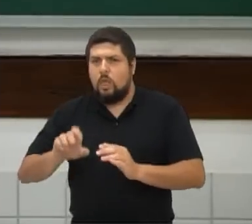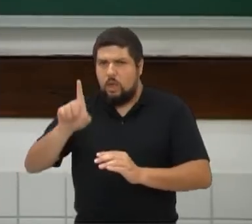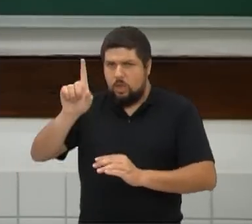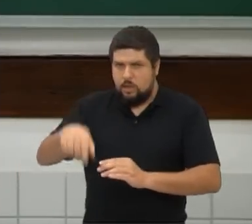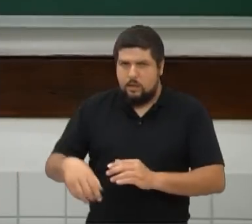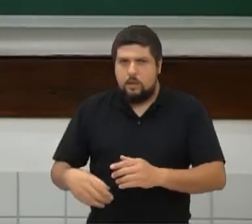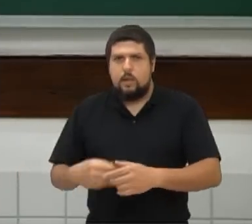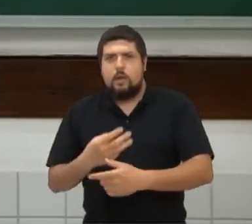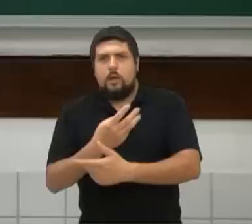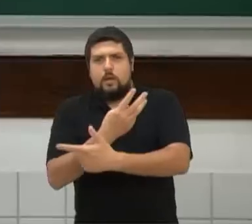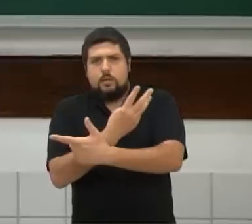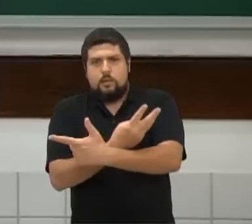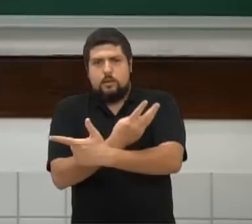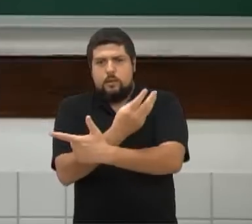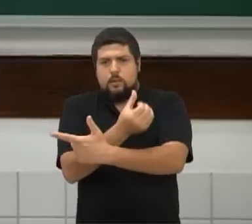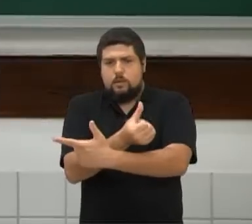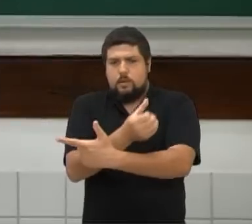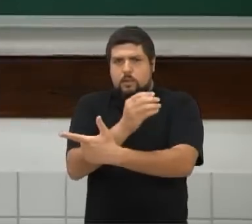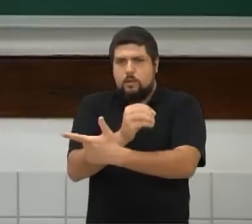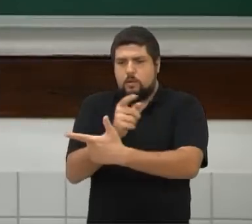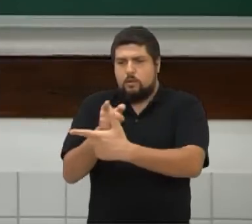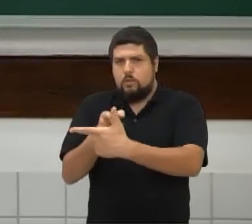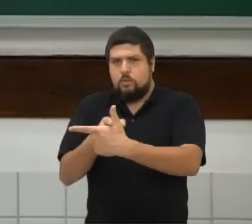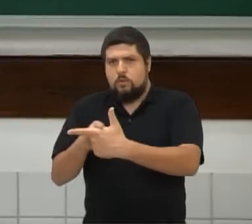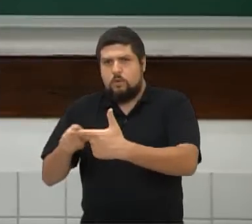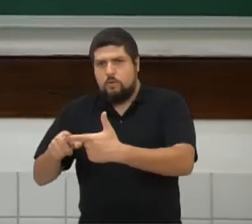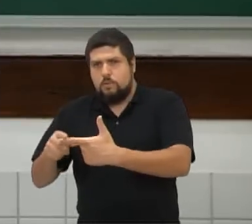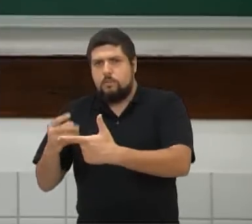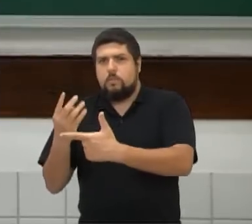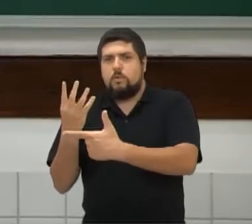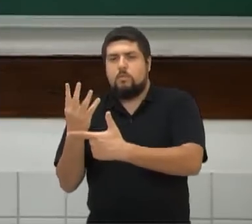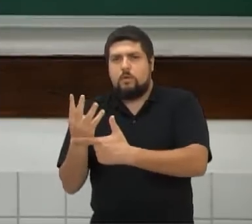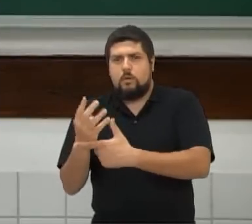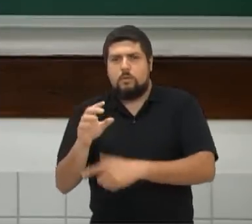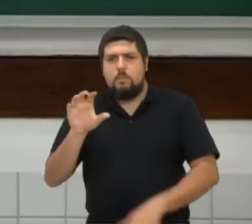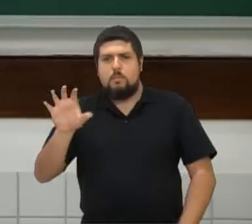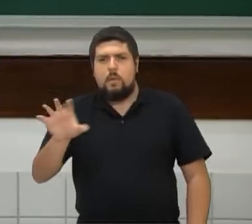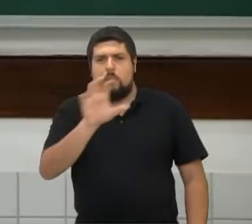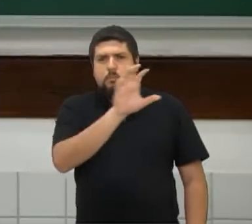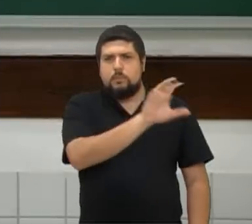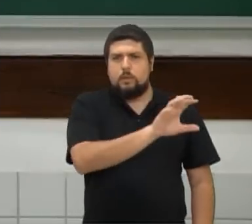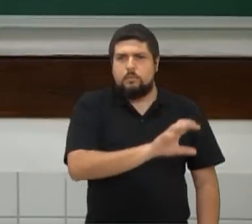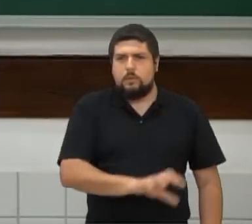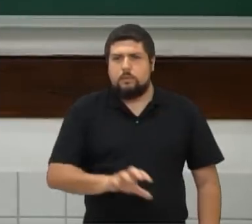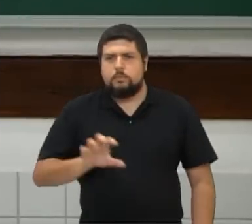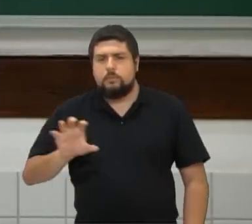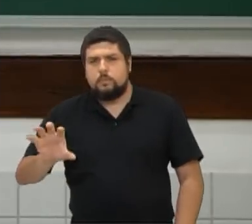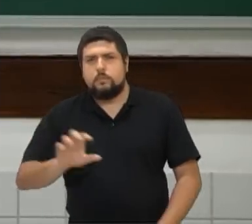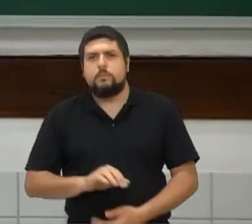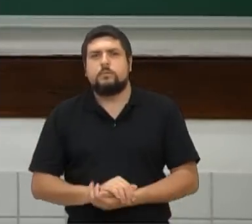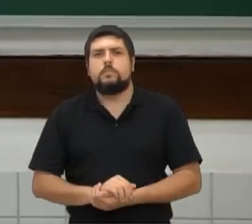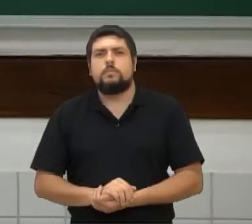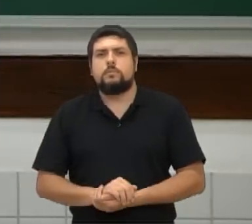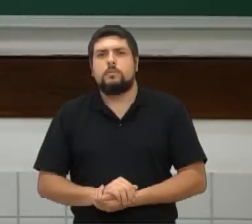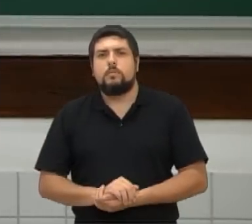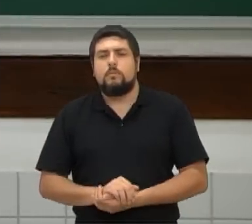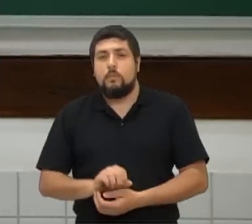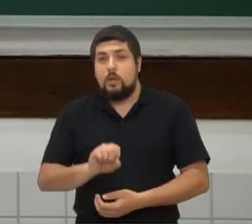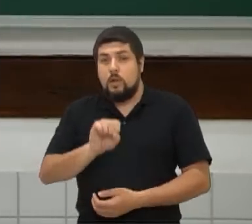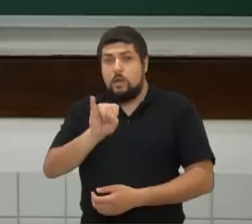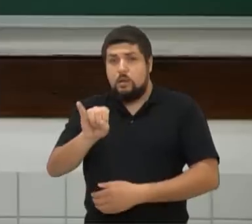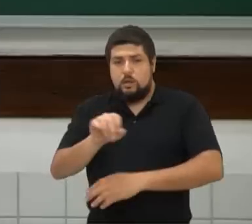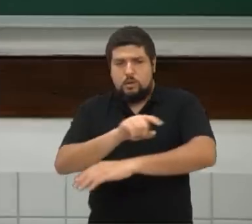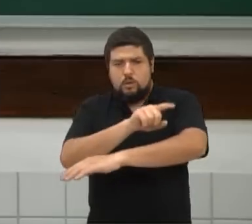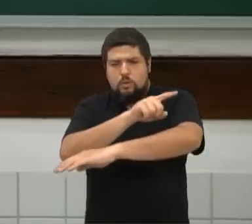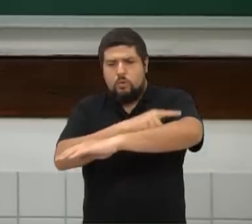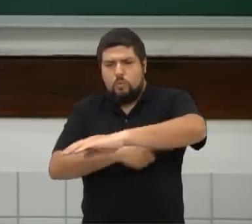360 graus e dividimos ela em 4 partes. Se pegarmos 360